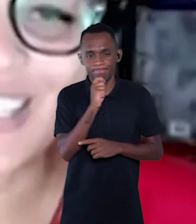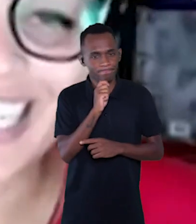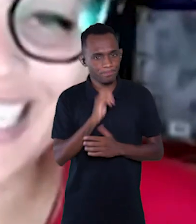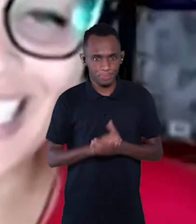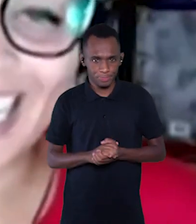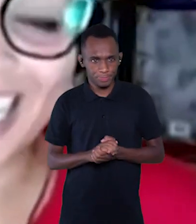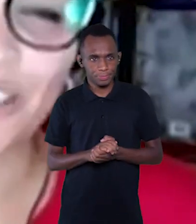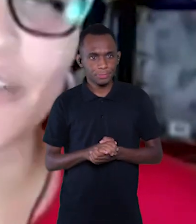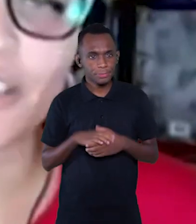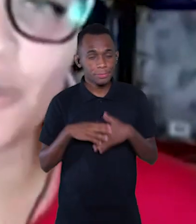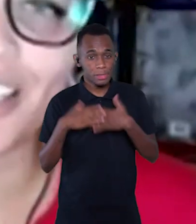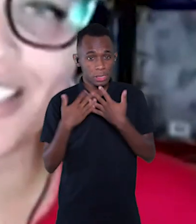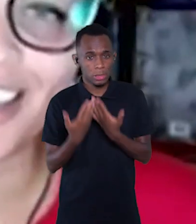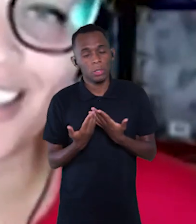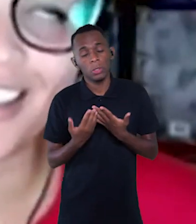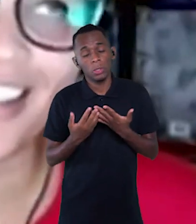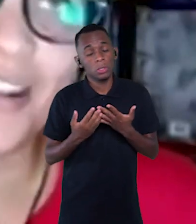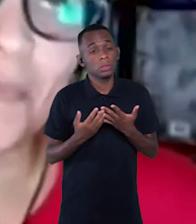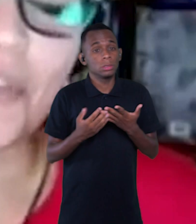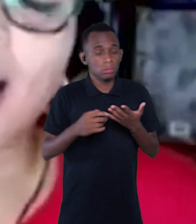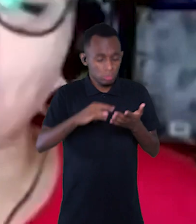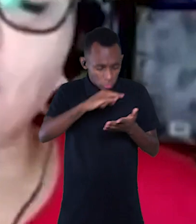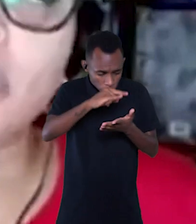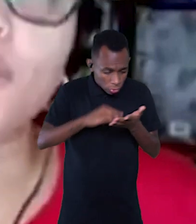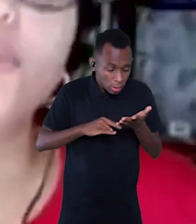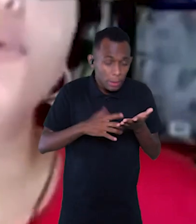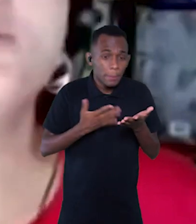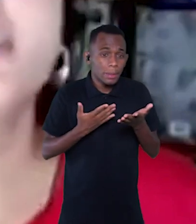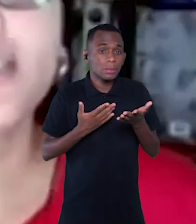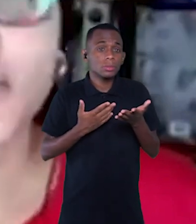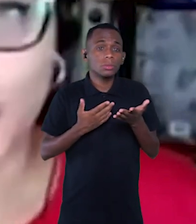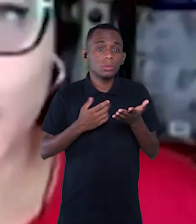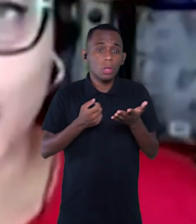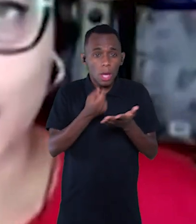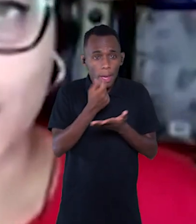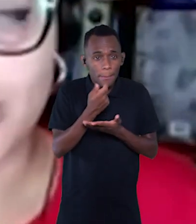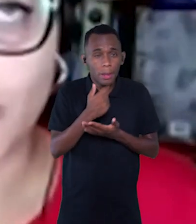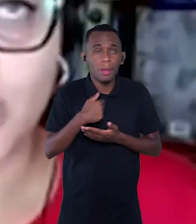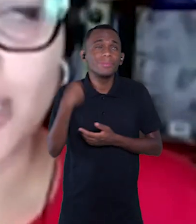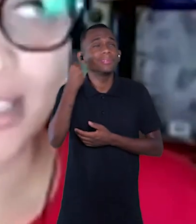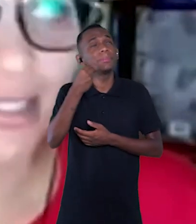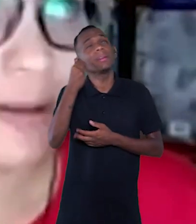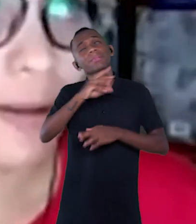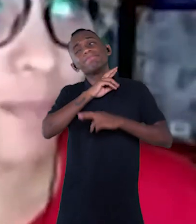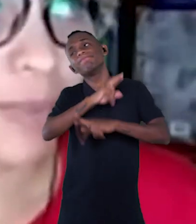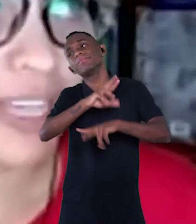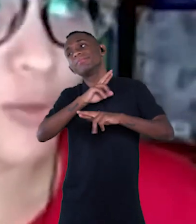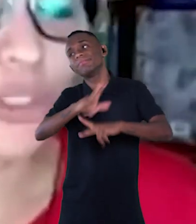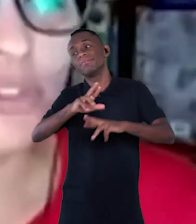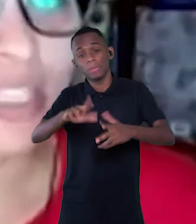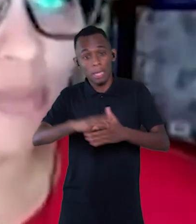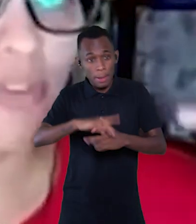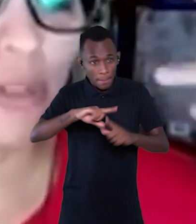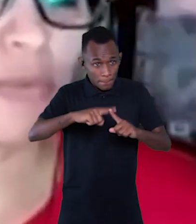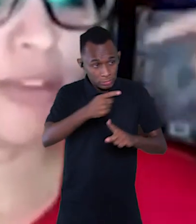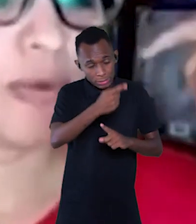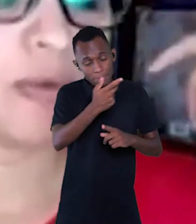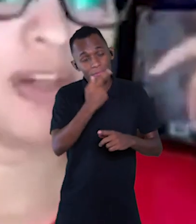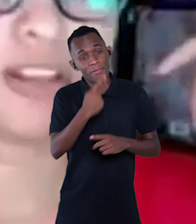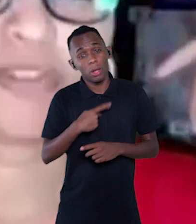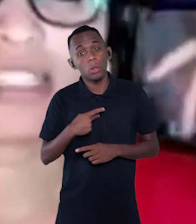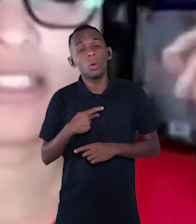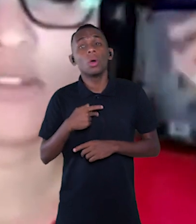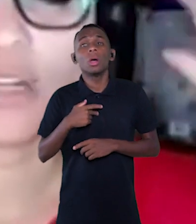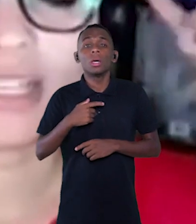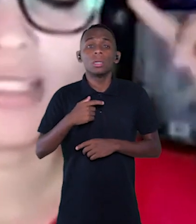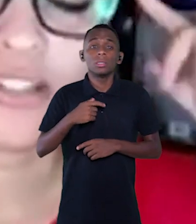essa questão da renovação da receita, eu coleciono muitas histórias de renovação de receita, mas quando você me falou, me veio à